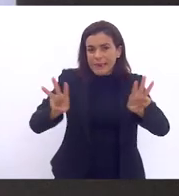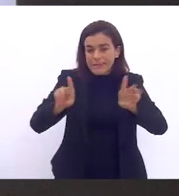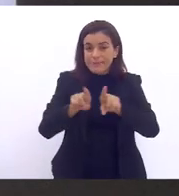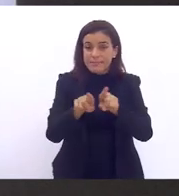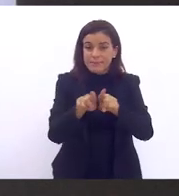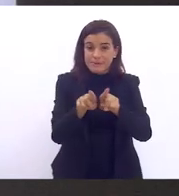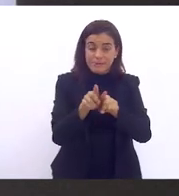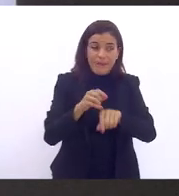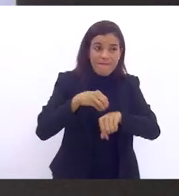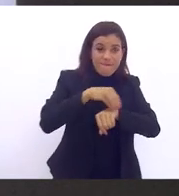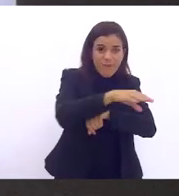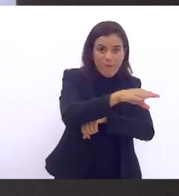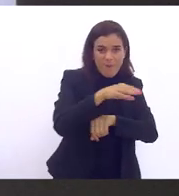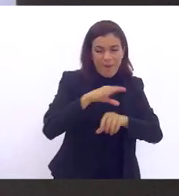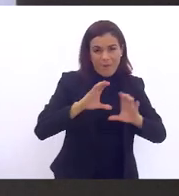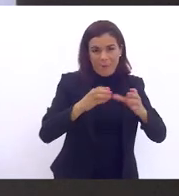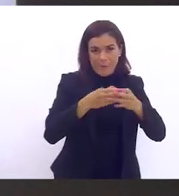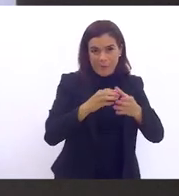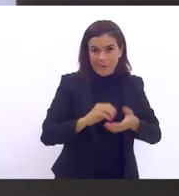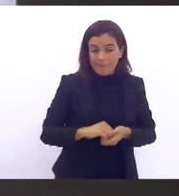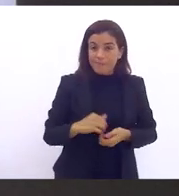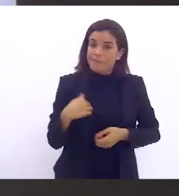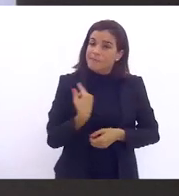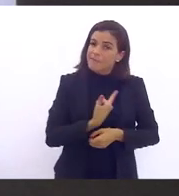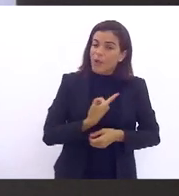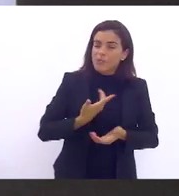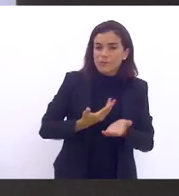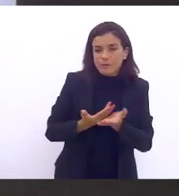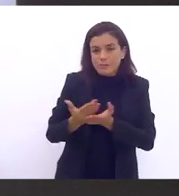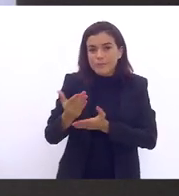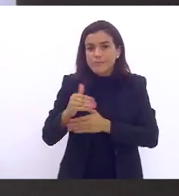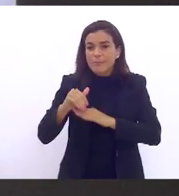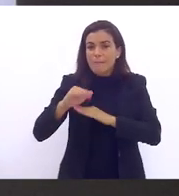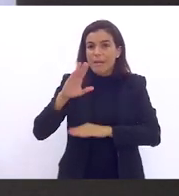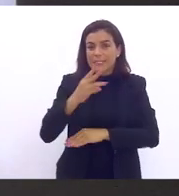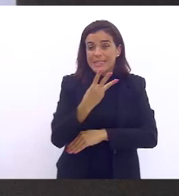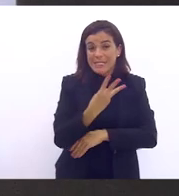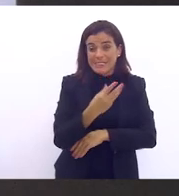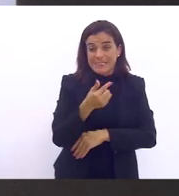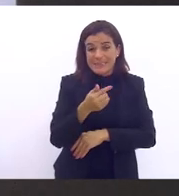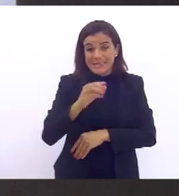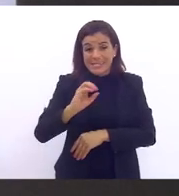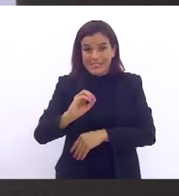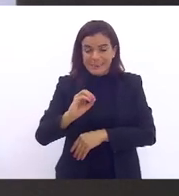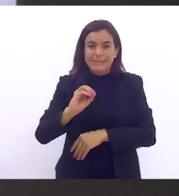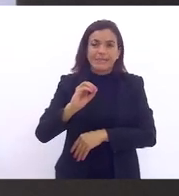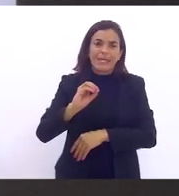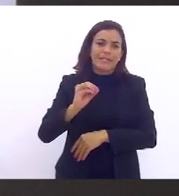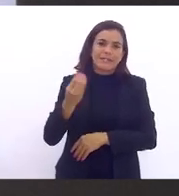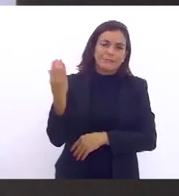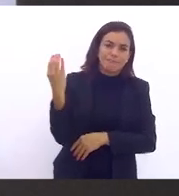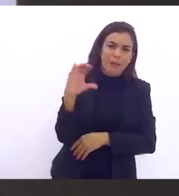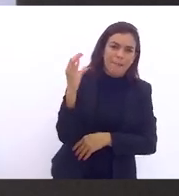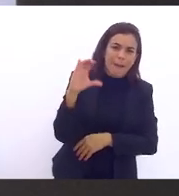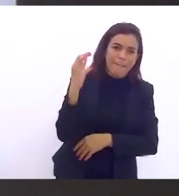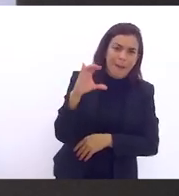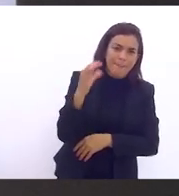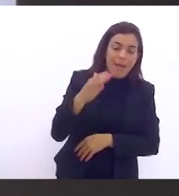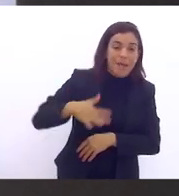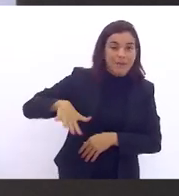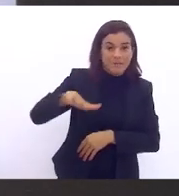à comunidade para que fosse informação então então nós começamos aqui com mais de 370 publicações em portais de notícias nacionais e